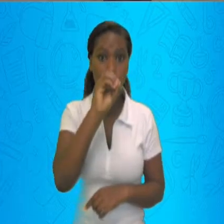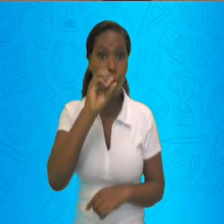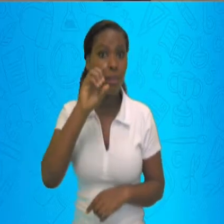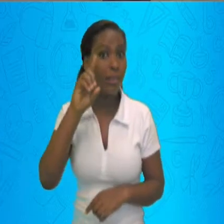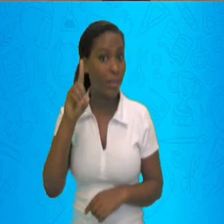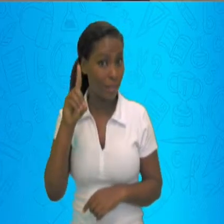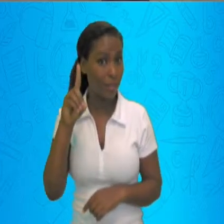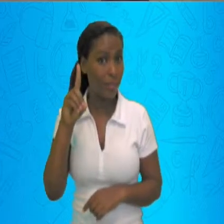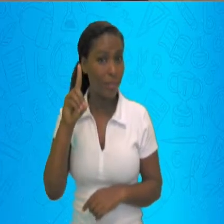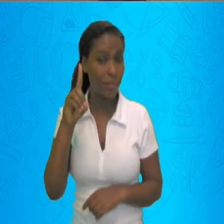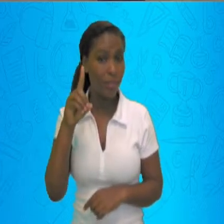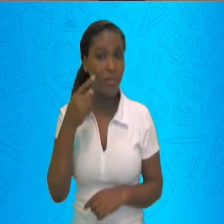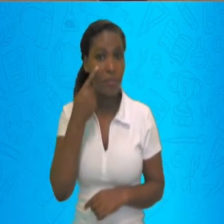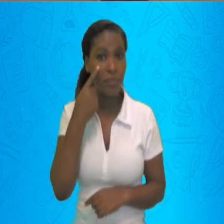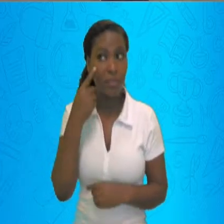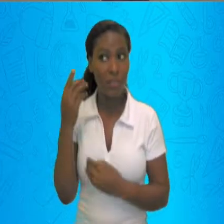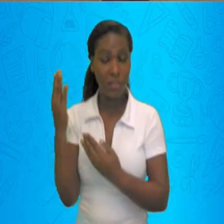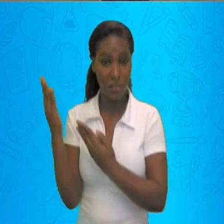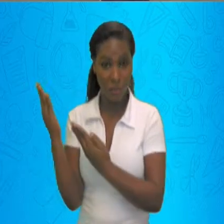ó,